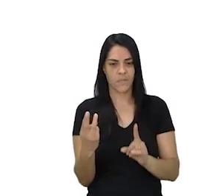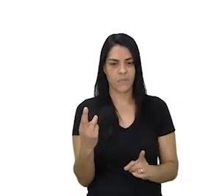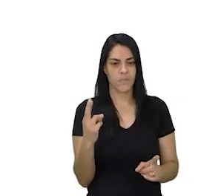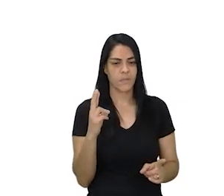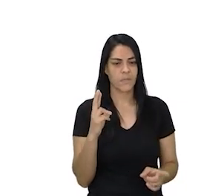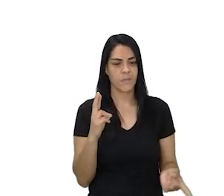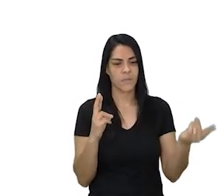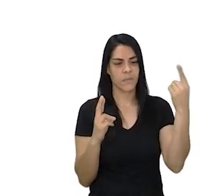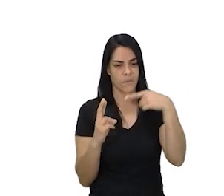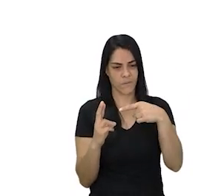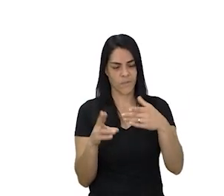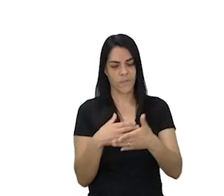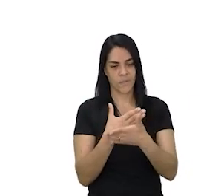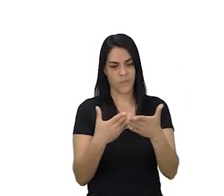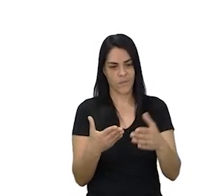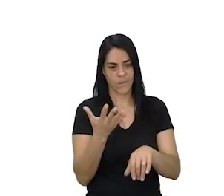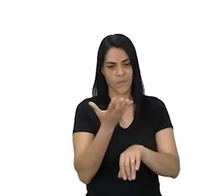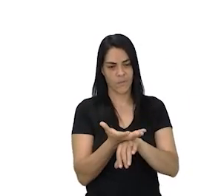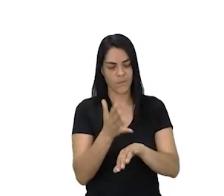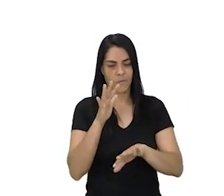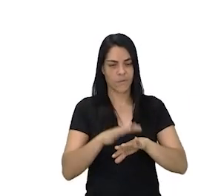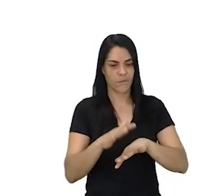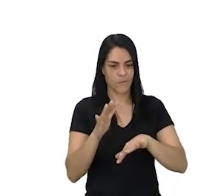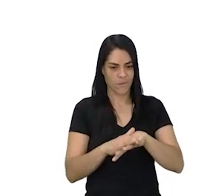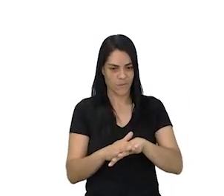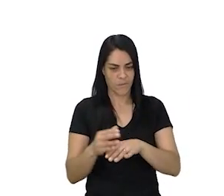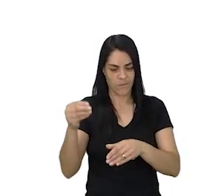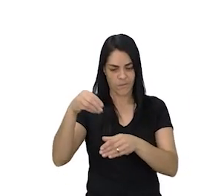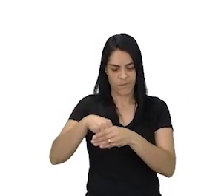é o conteúdo matemático que está presente nele,